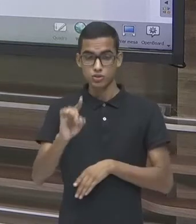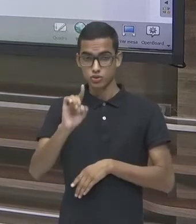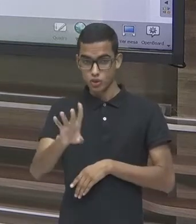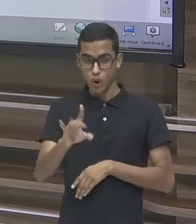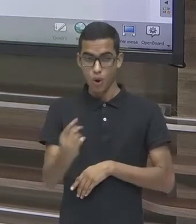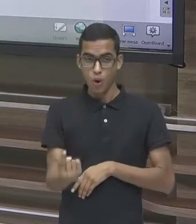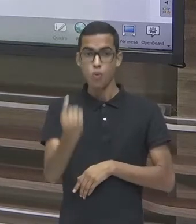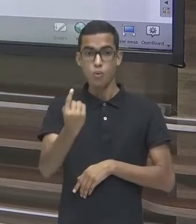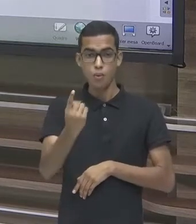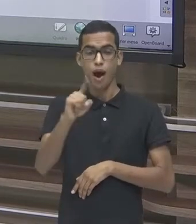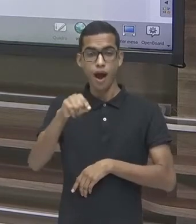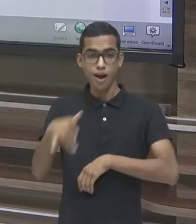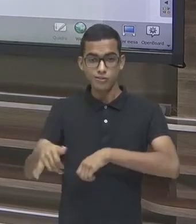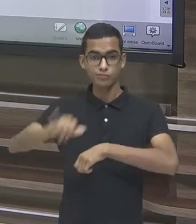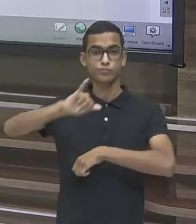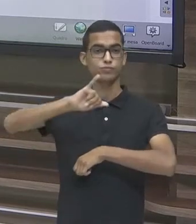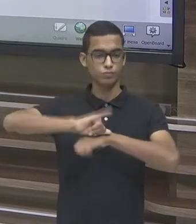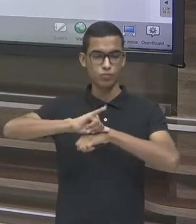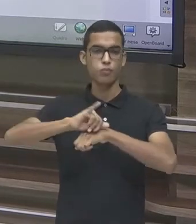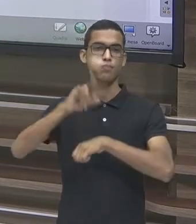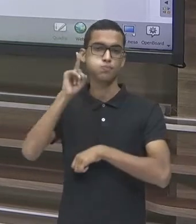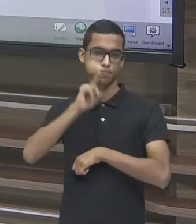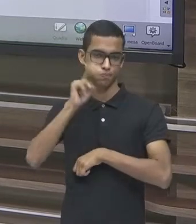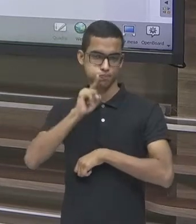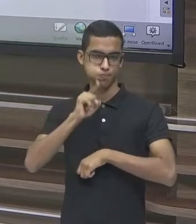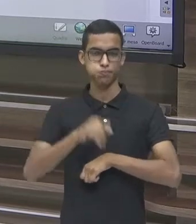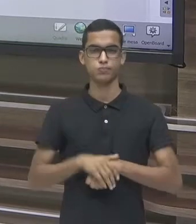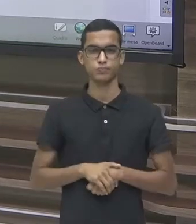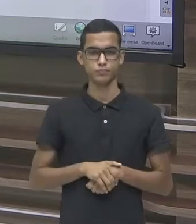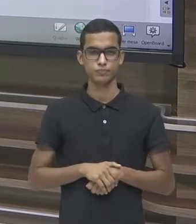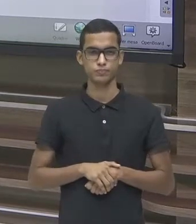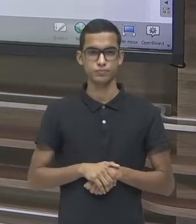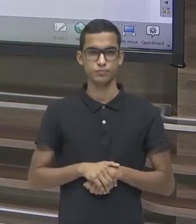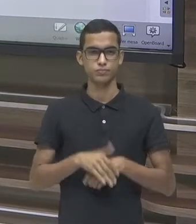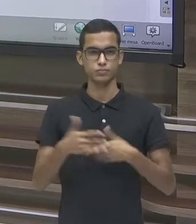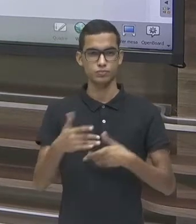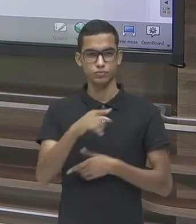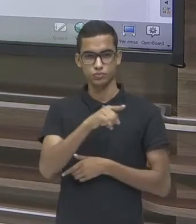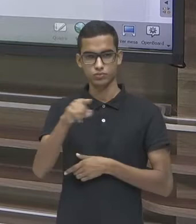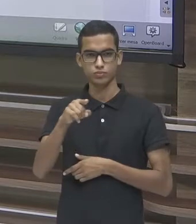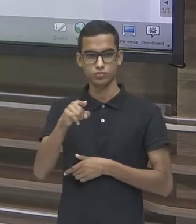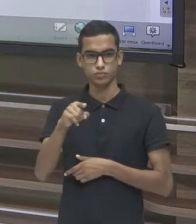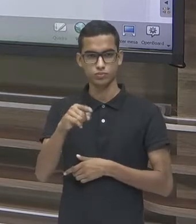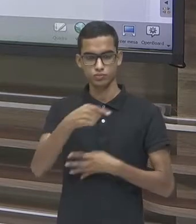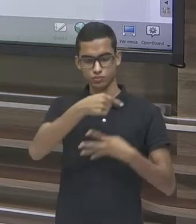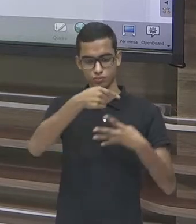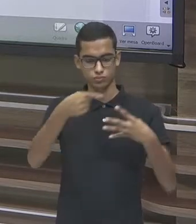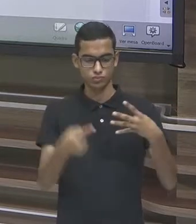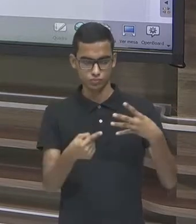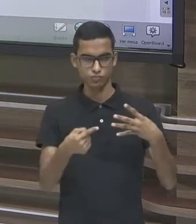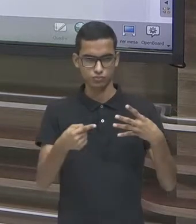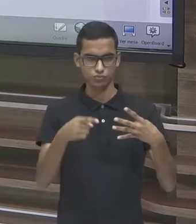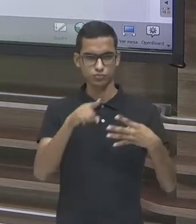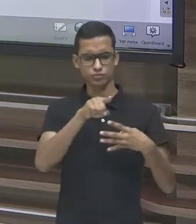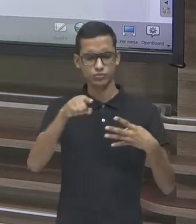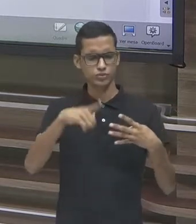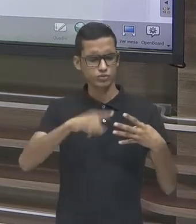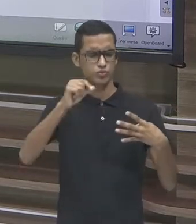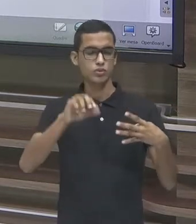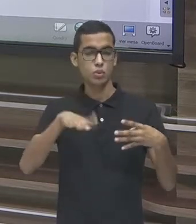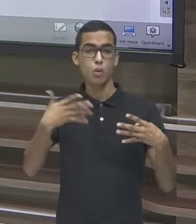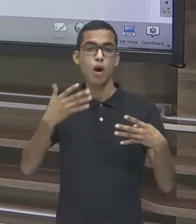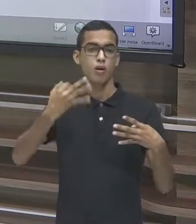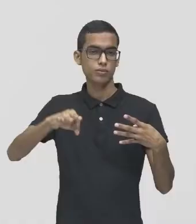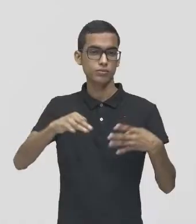dessas opções é realmente a capital dos Estados Unidos. Então ficou para vocês 4 opções para vocês indicarem a